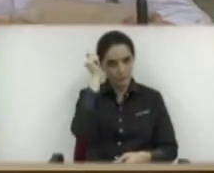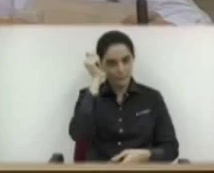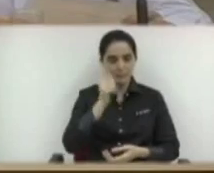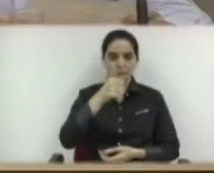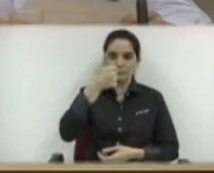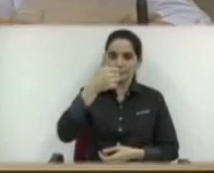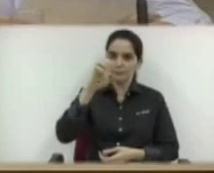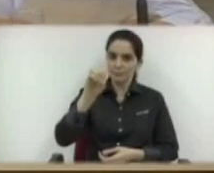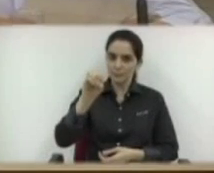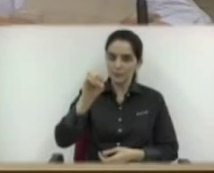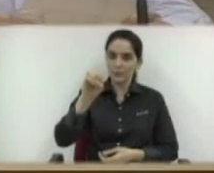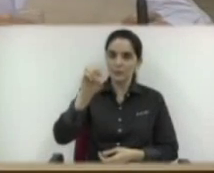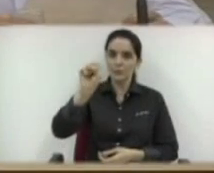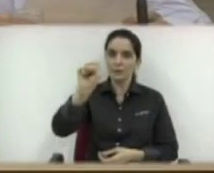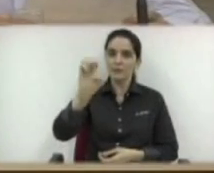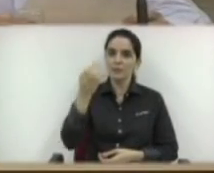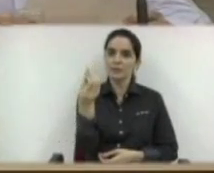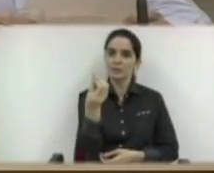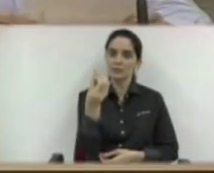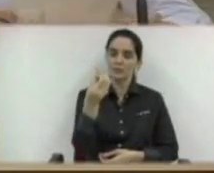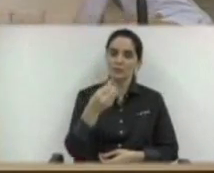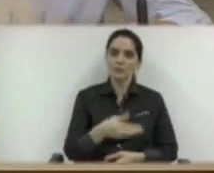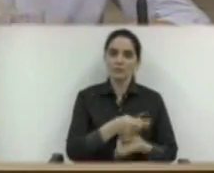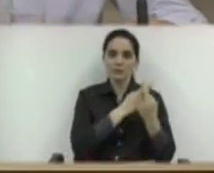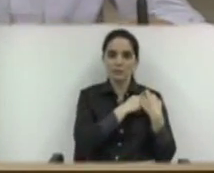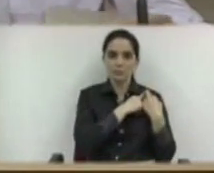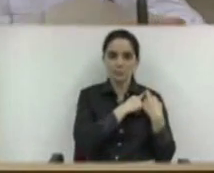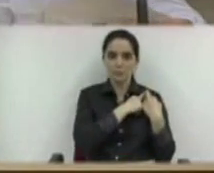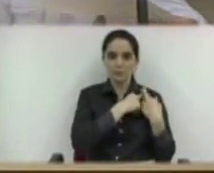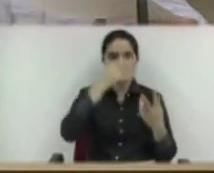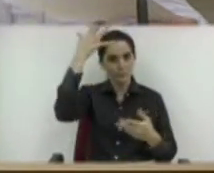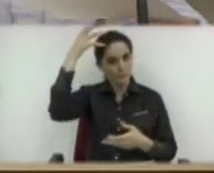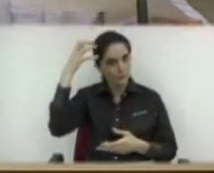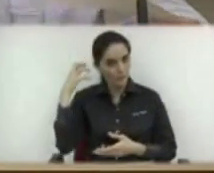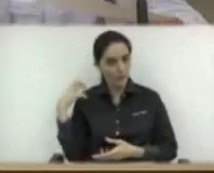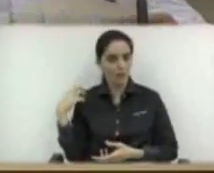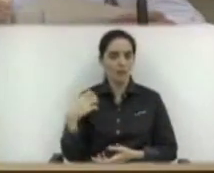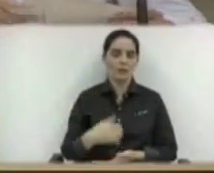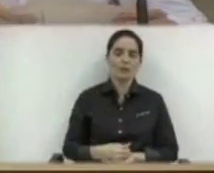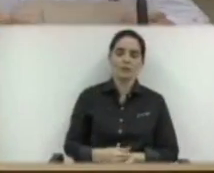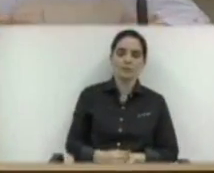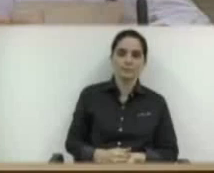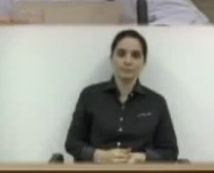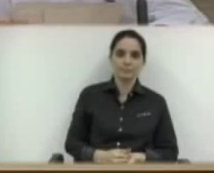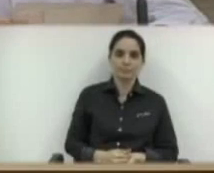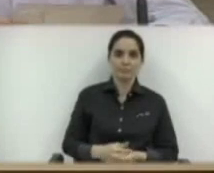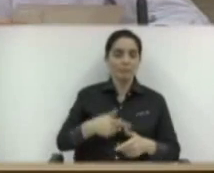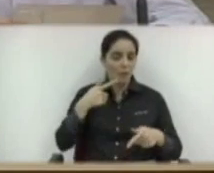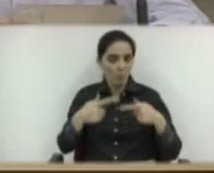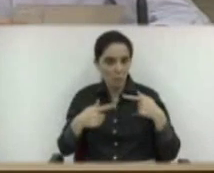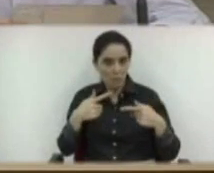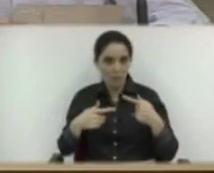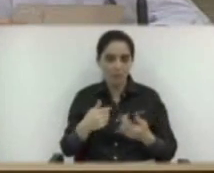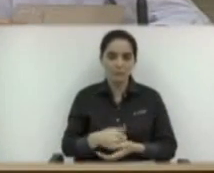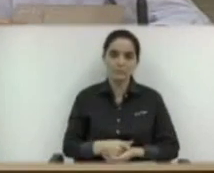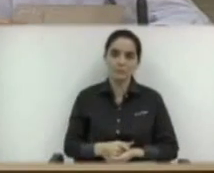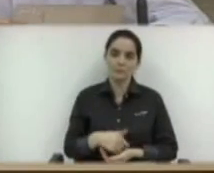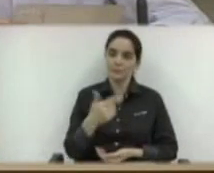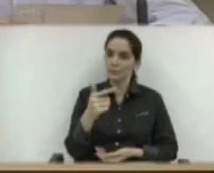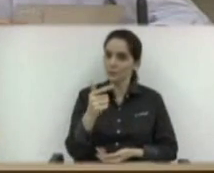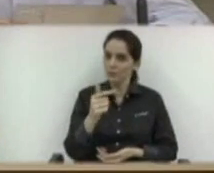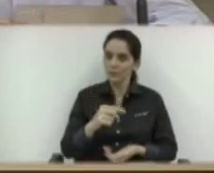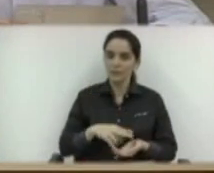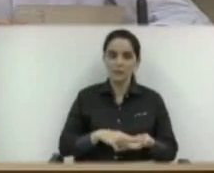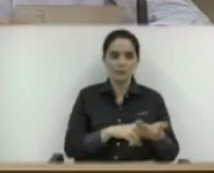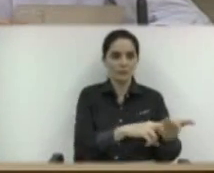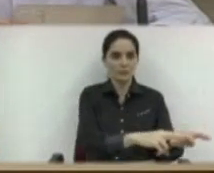Requerimento 1086. Autora, vereadora Lubogo. Requerimento número 1086 em discussão. Não havendo